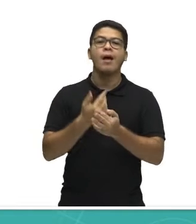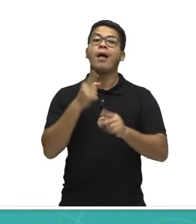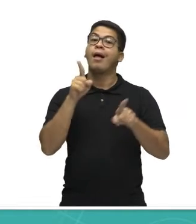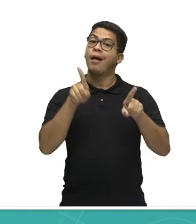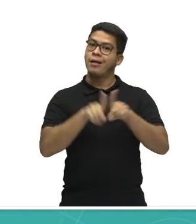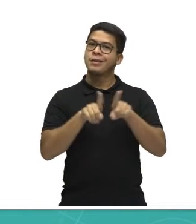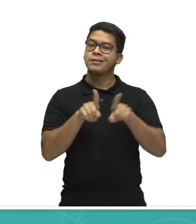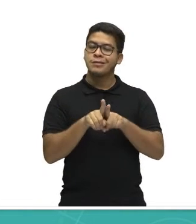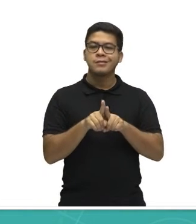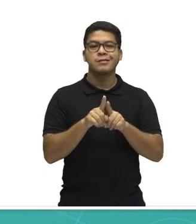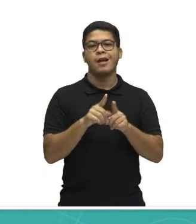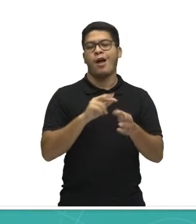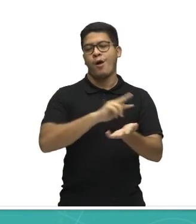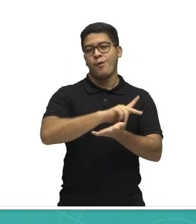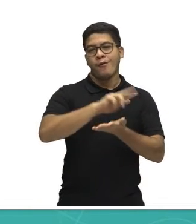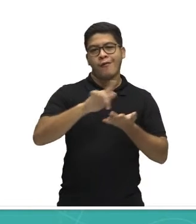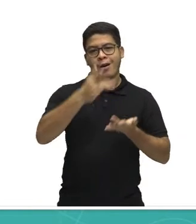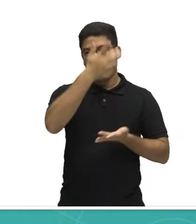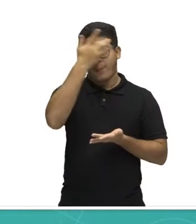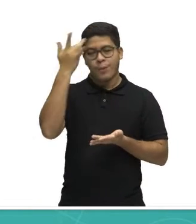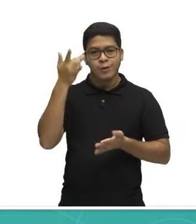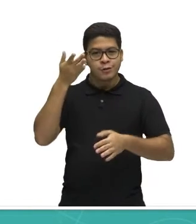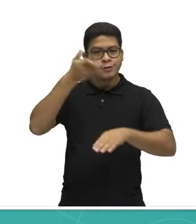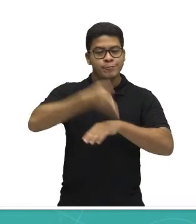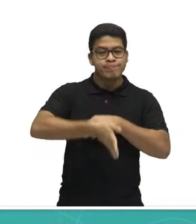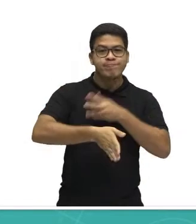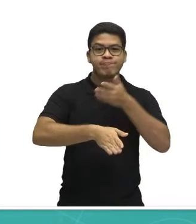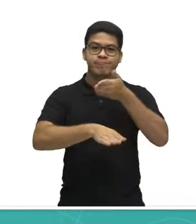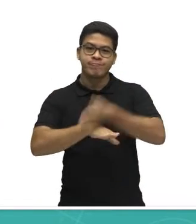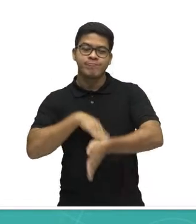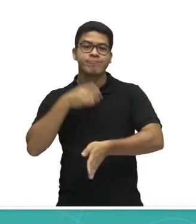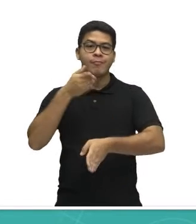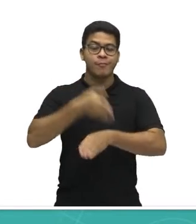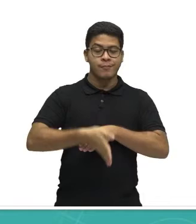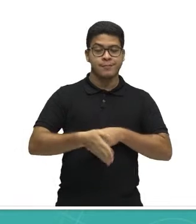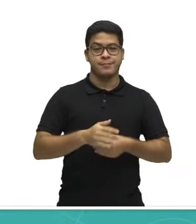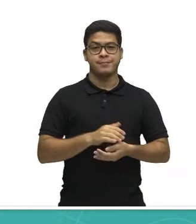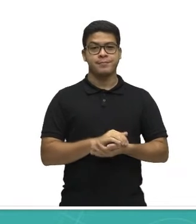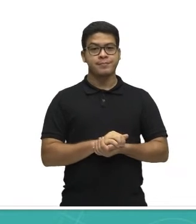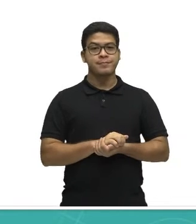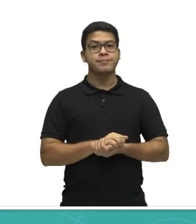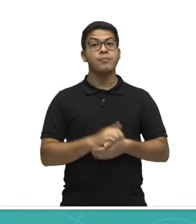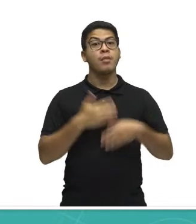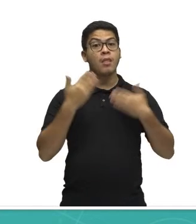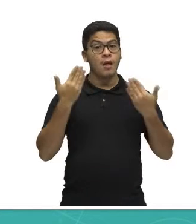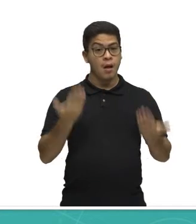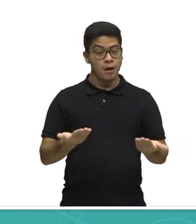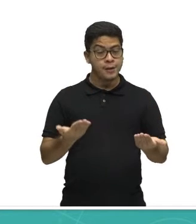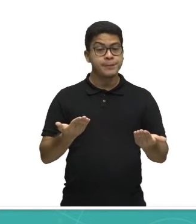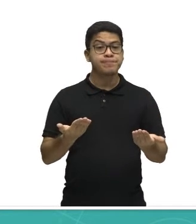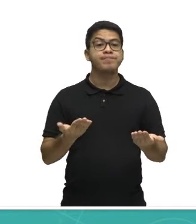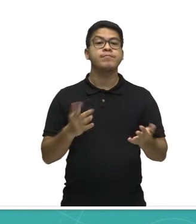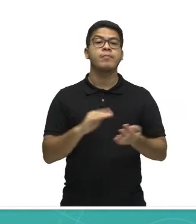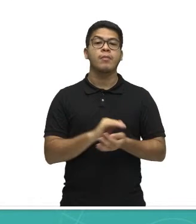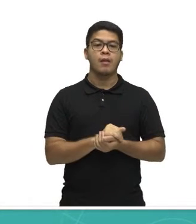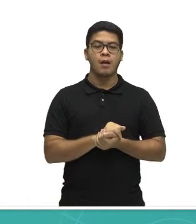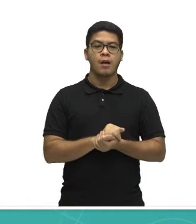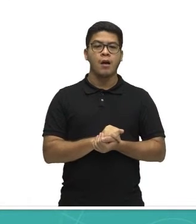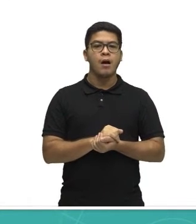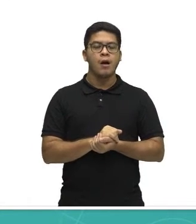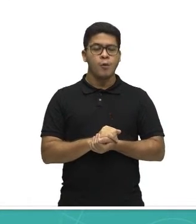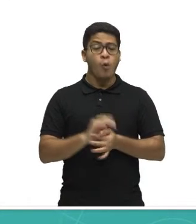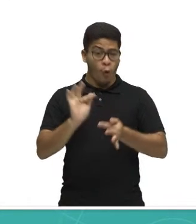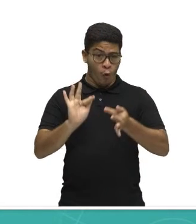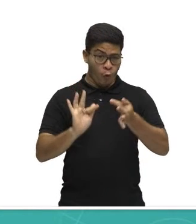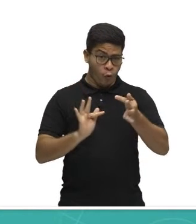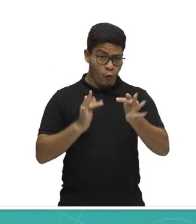Então, todas essas tradições, elas são passadas oralmente, certo? Então, apesar dessa riqueza, o